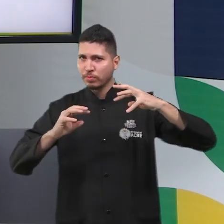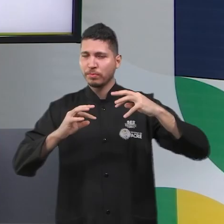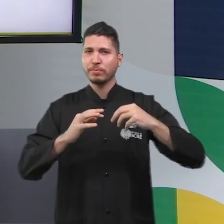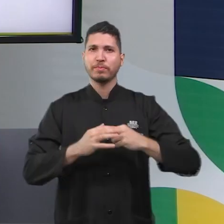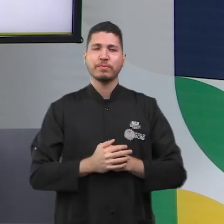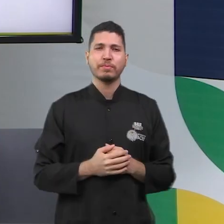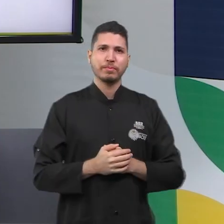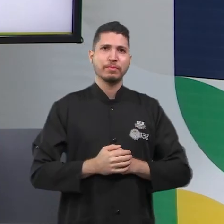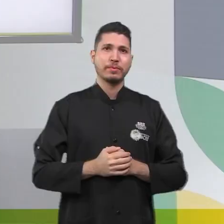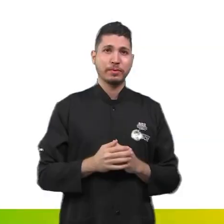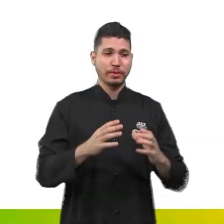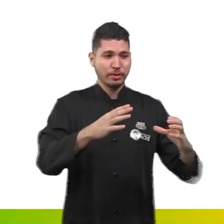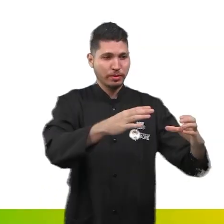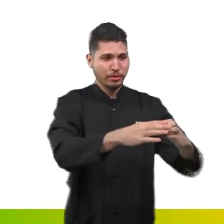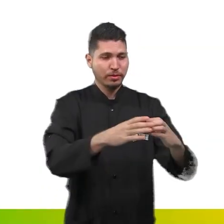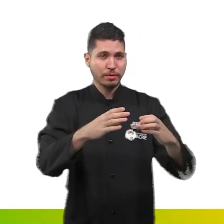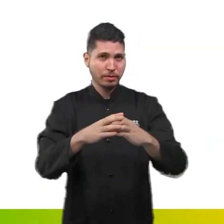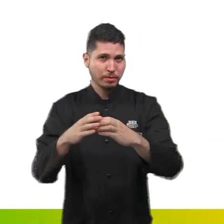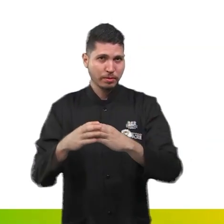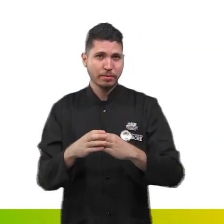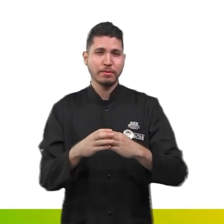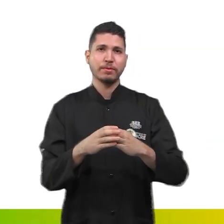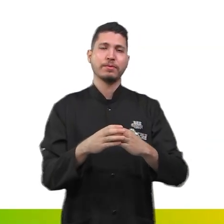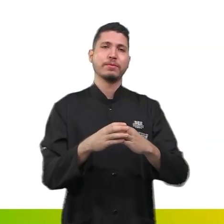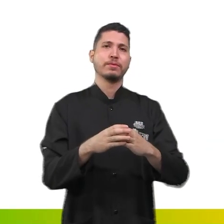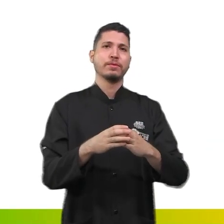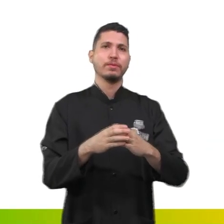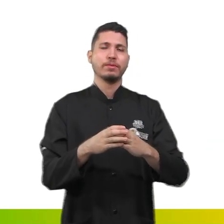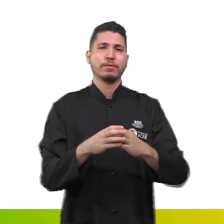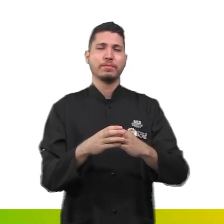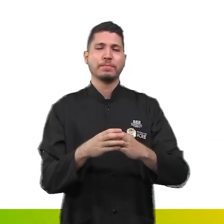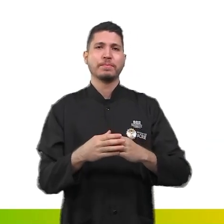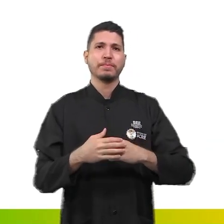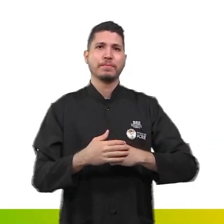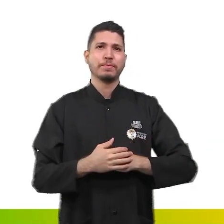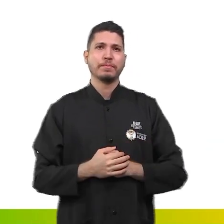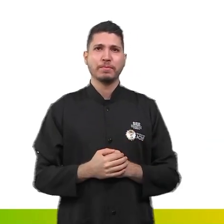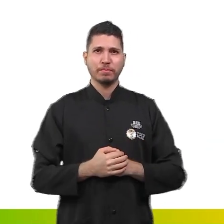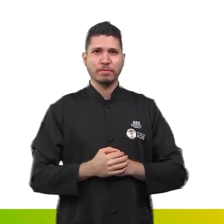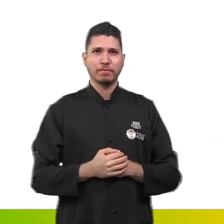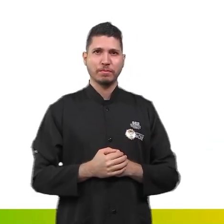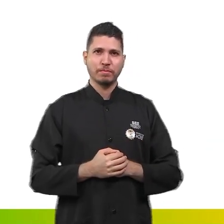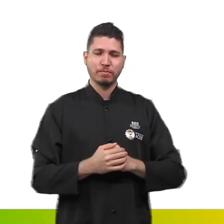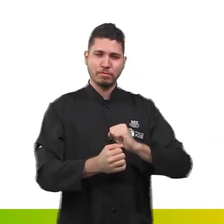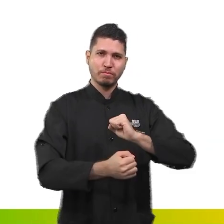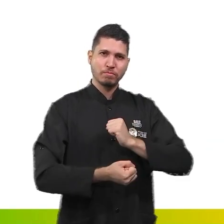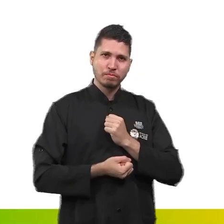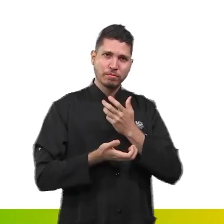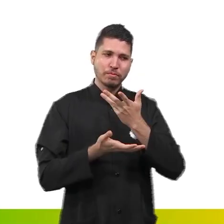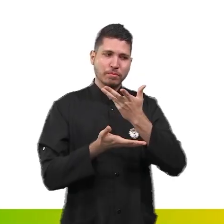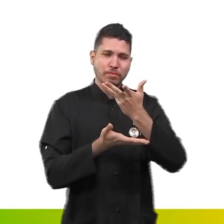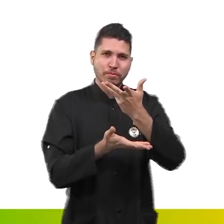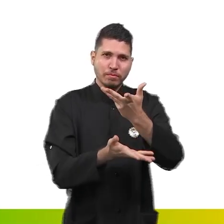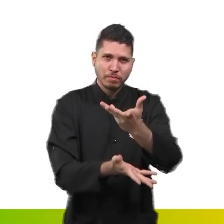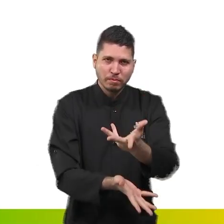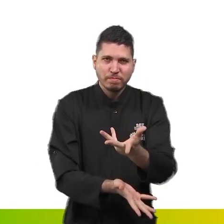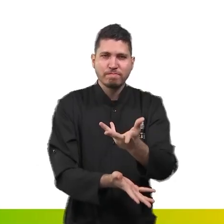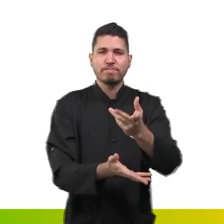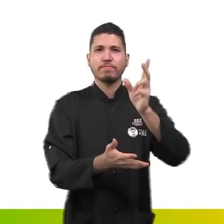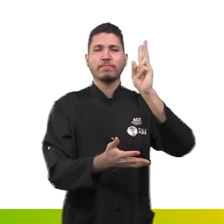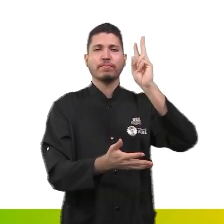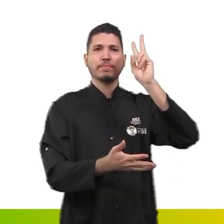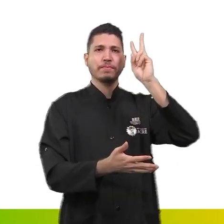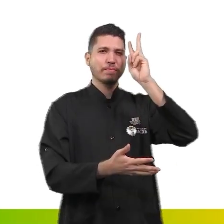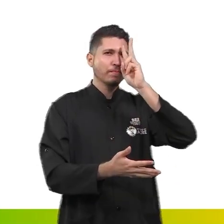as manifestações, elas são essa forma mesmo de como o grupo se expressa a sua história, as